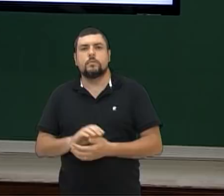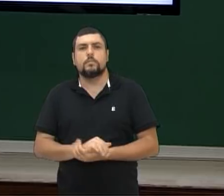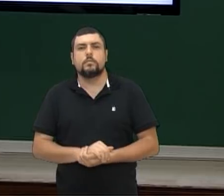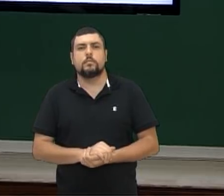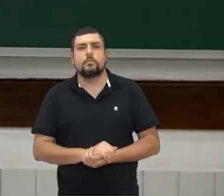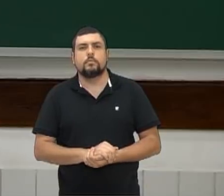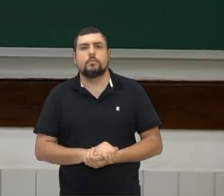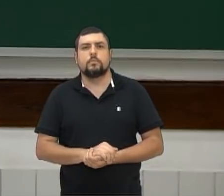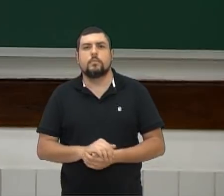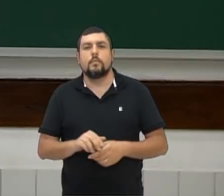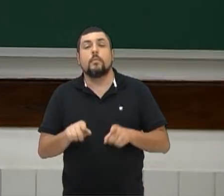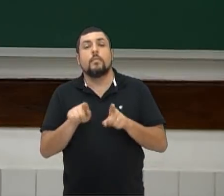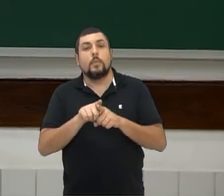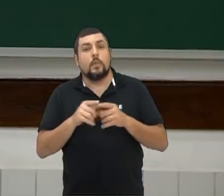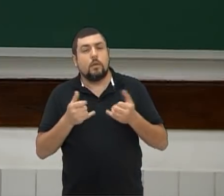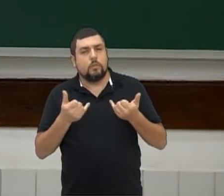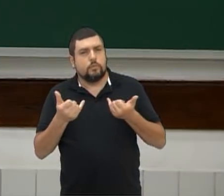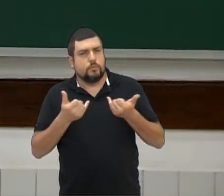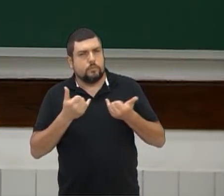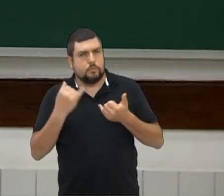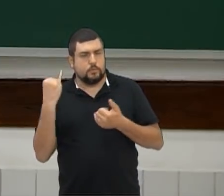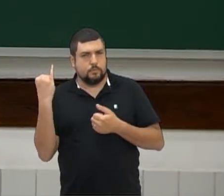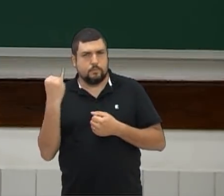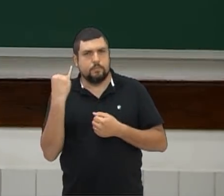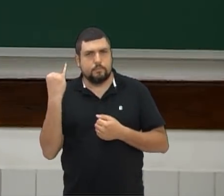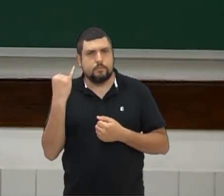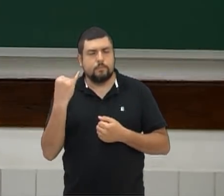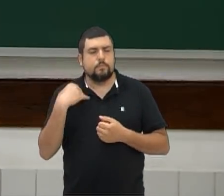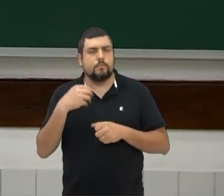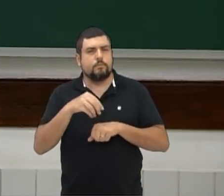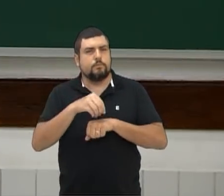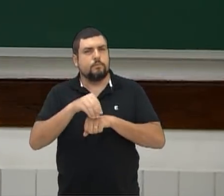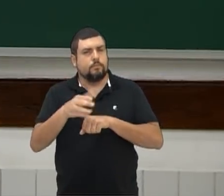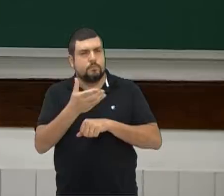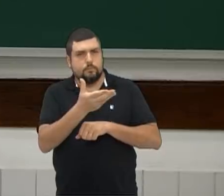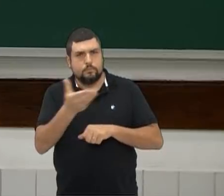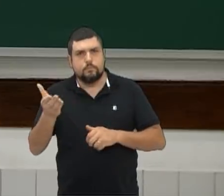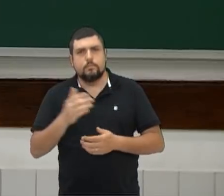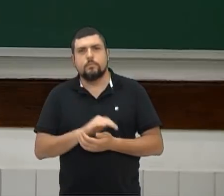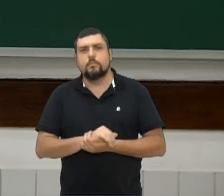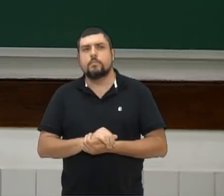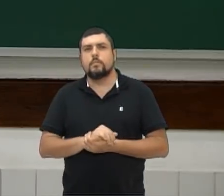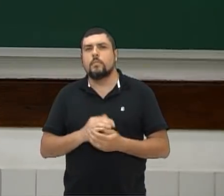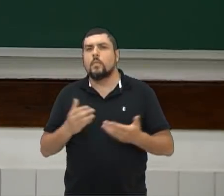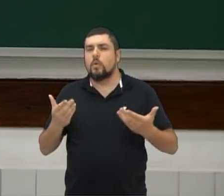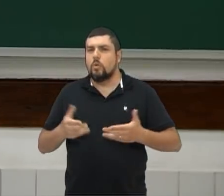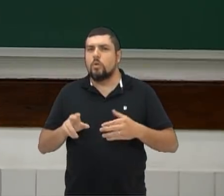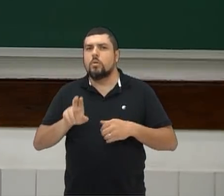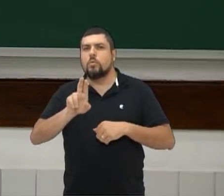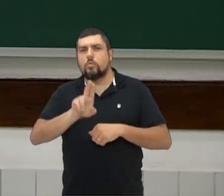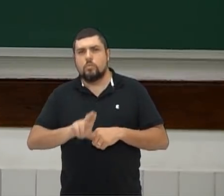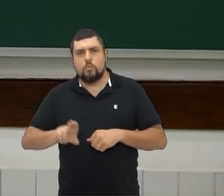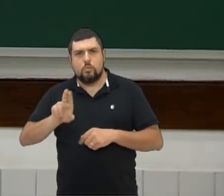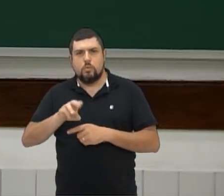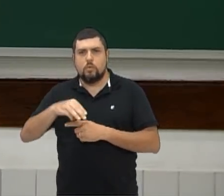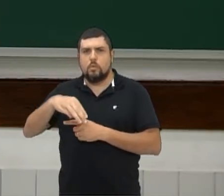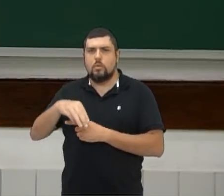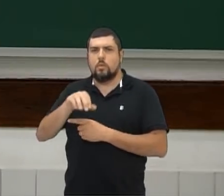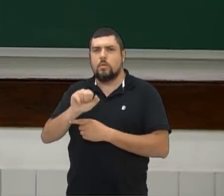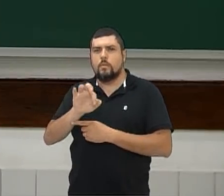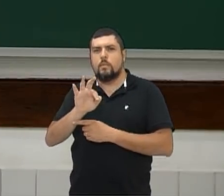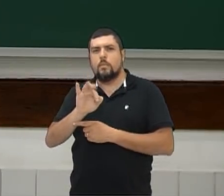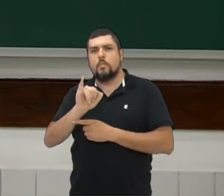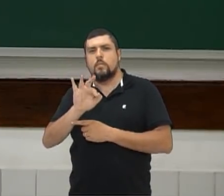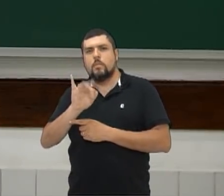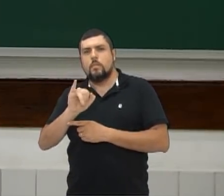Uma informação importante, né, para lembrar vocês aí, como a gente está utilizando agora a ferramenta Matific, é bom